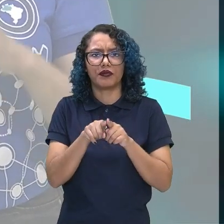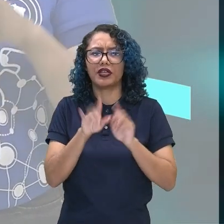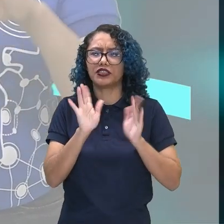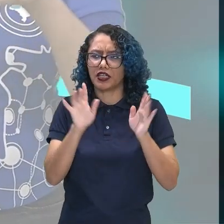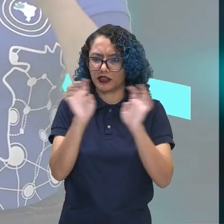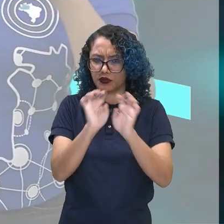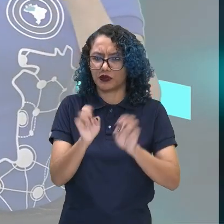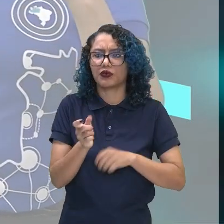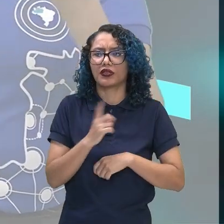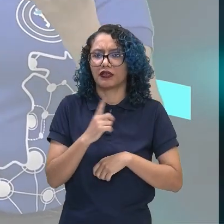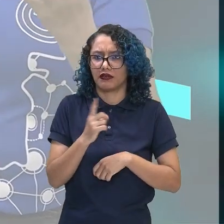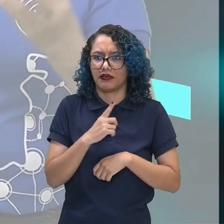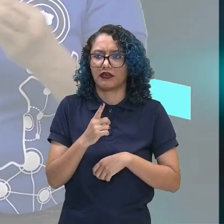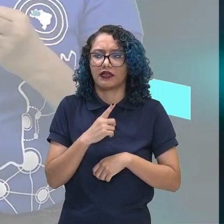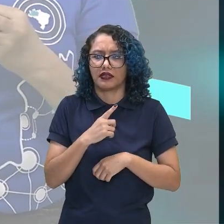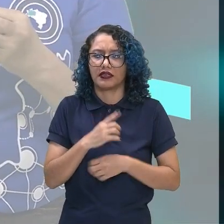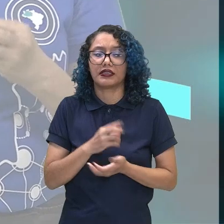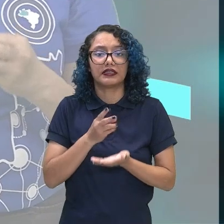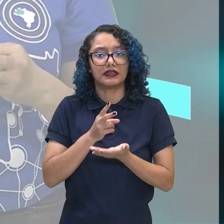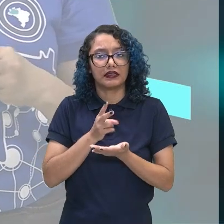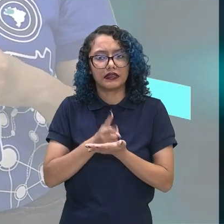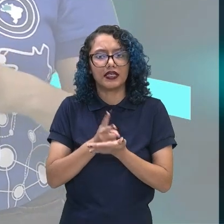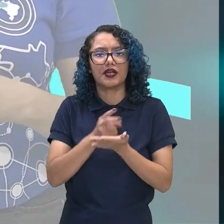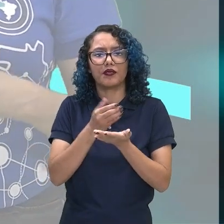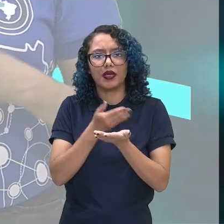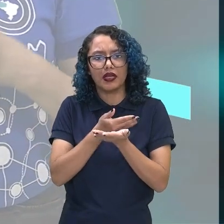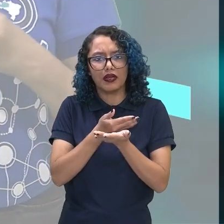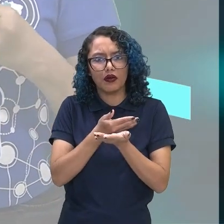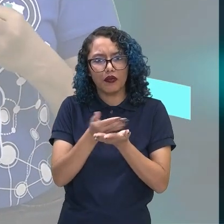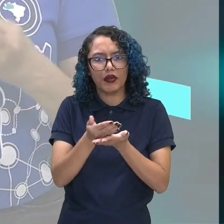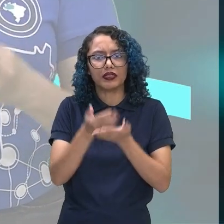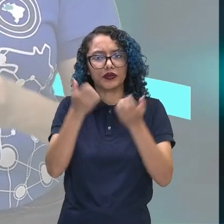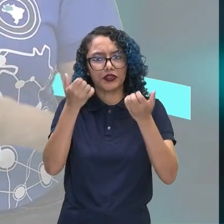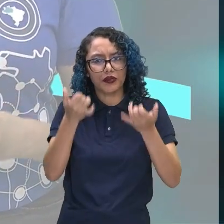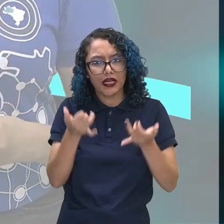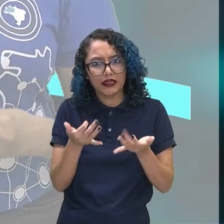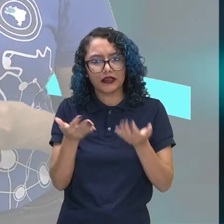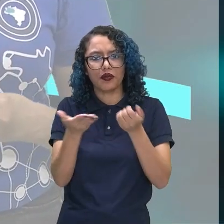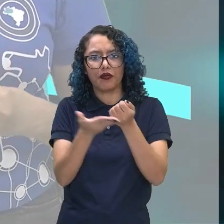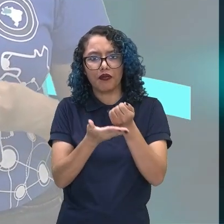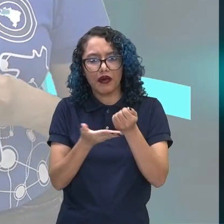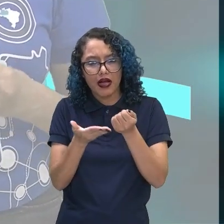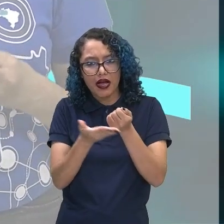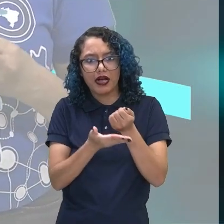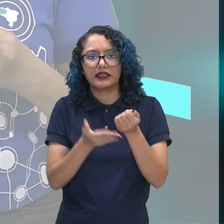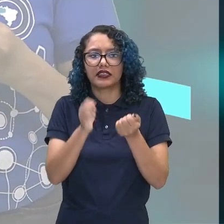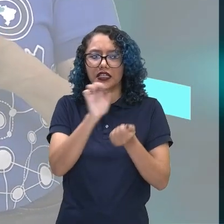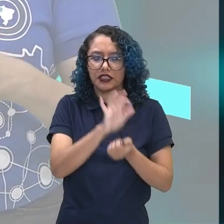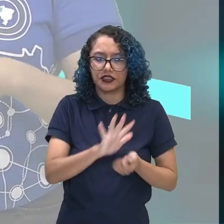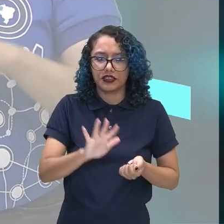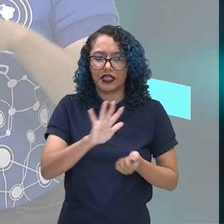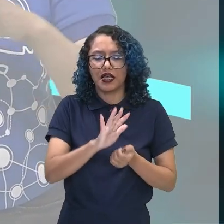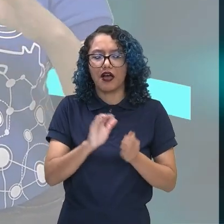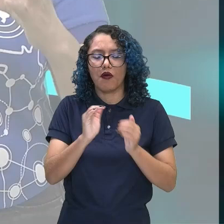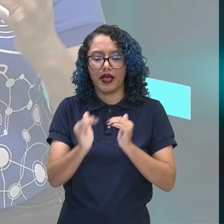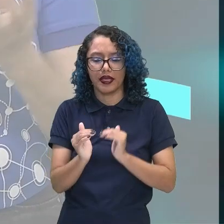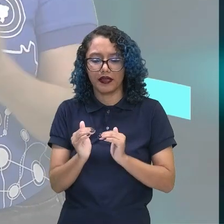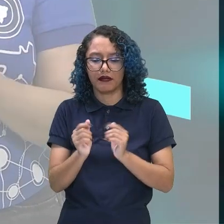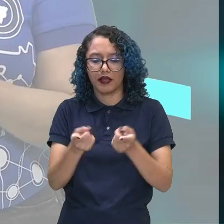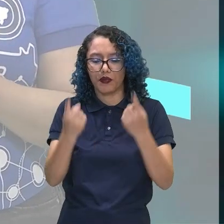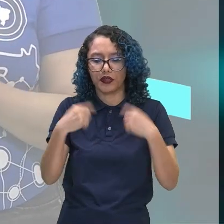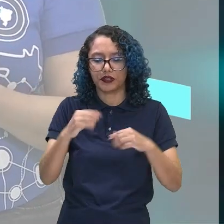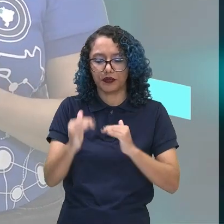né? Claro que a gente vai sempre começar um texto, no meio, no corpo do texto, vai desenvolver e no final você